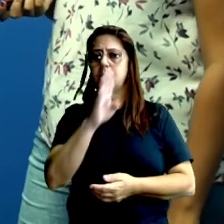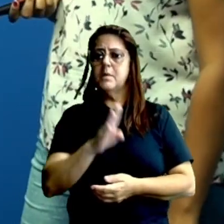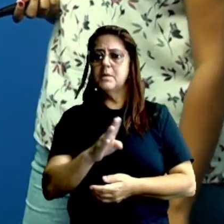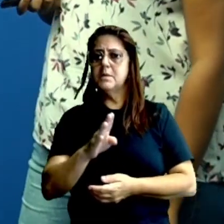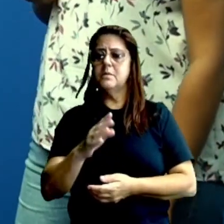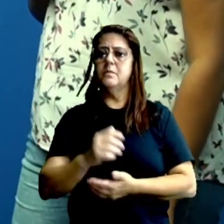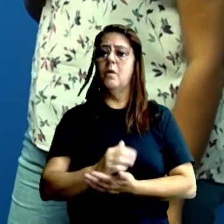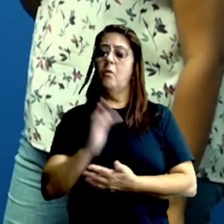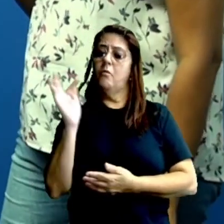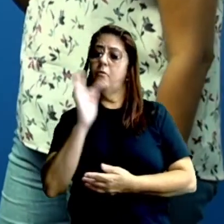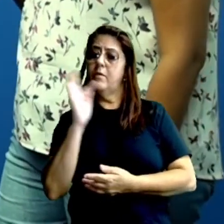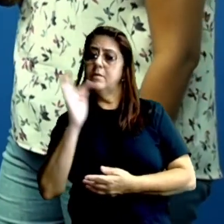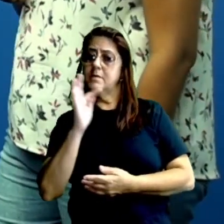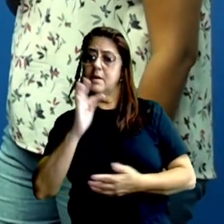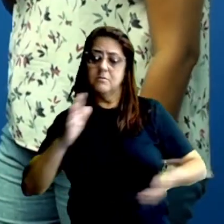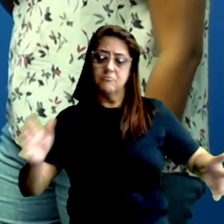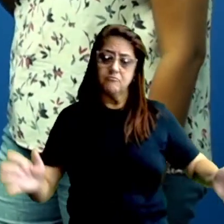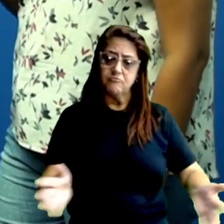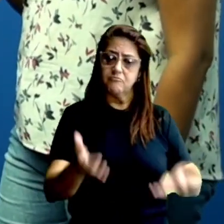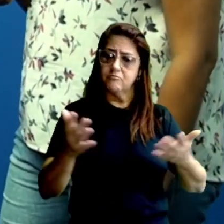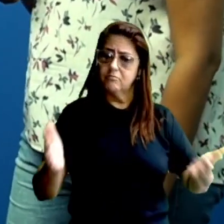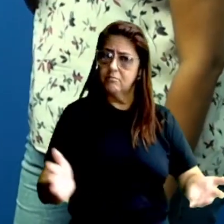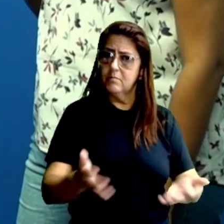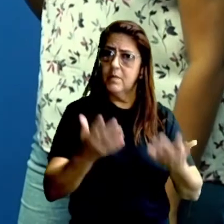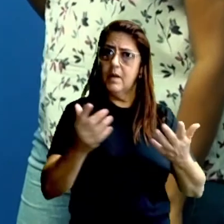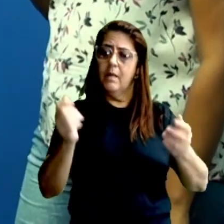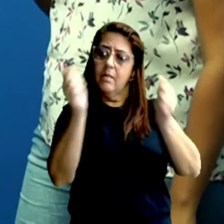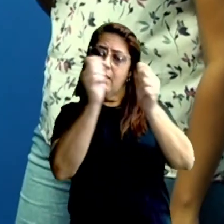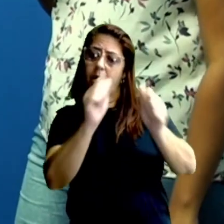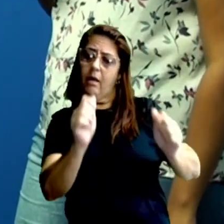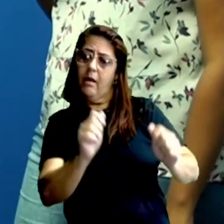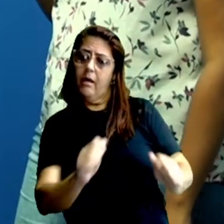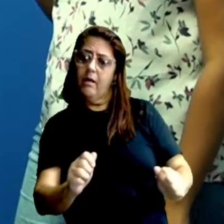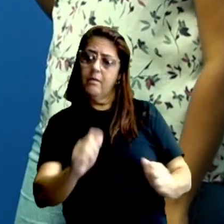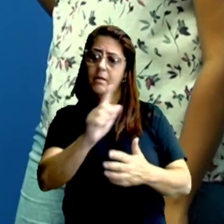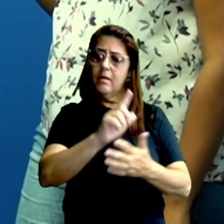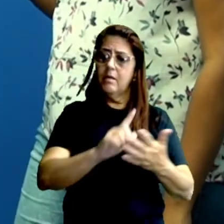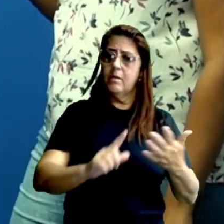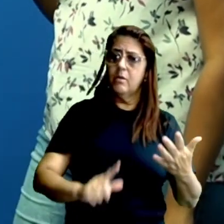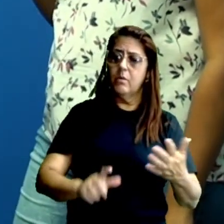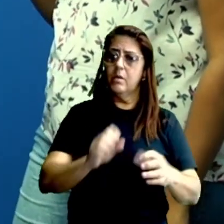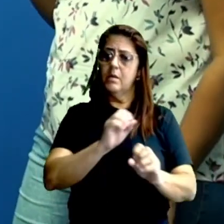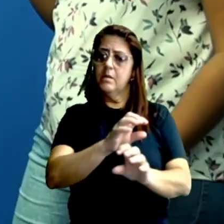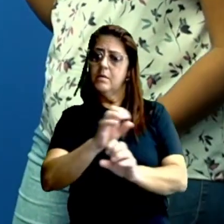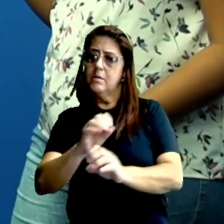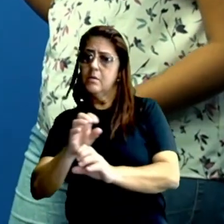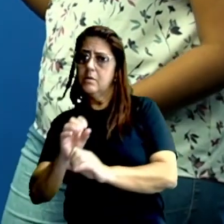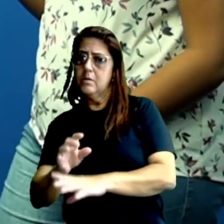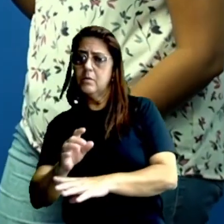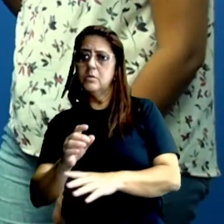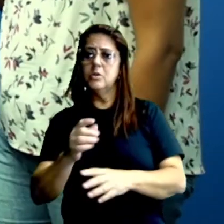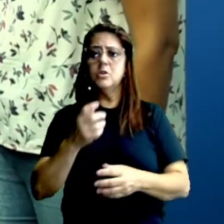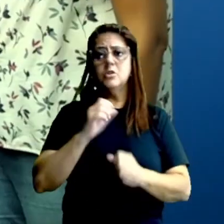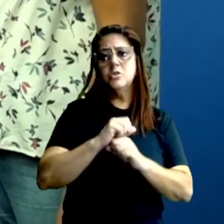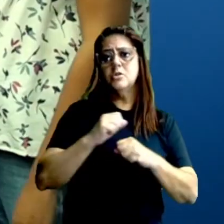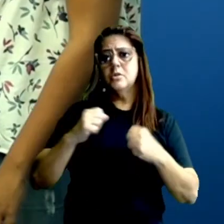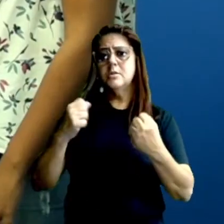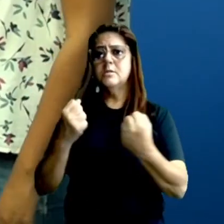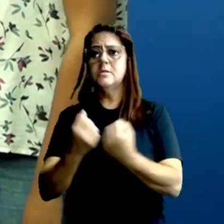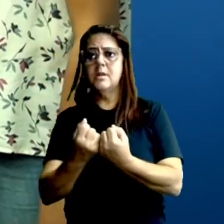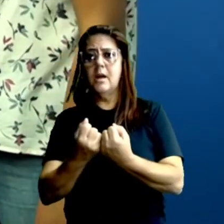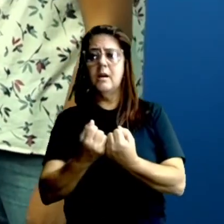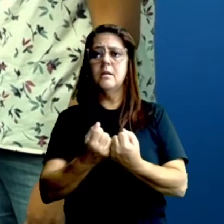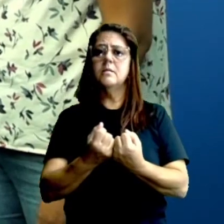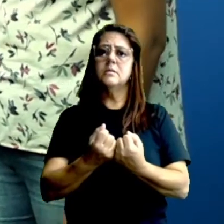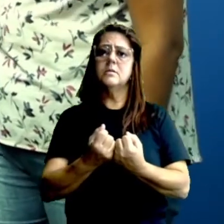Então os franceses influenciaram Nas artes na literatura na educação nos hábitos sociais